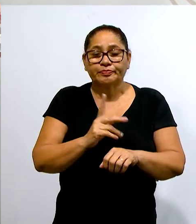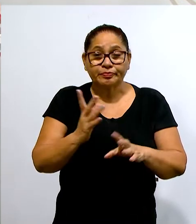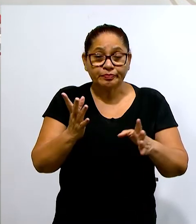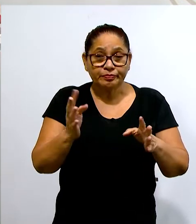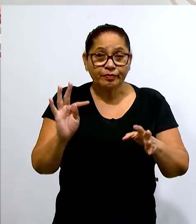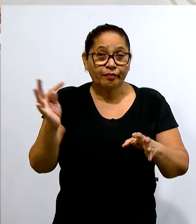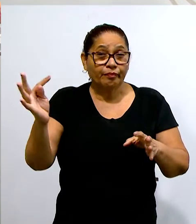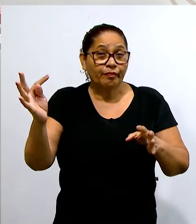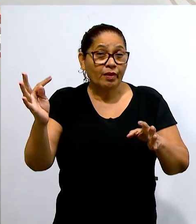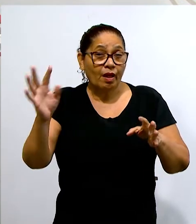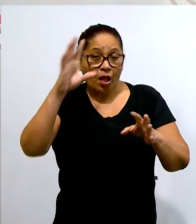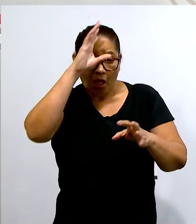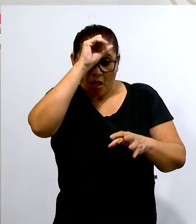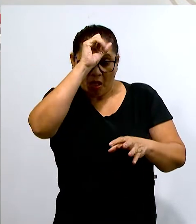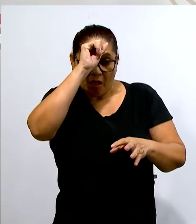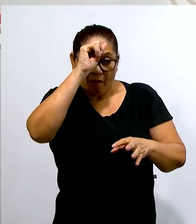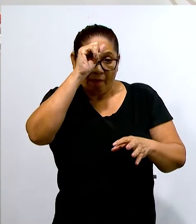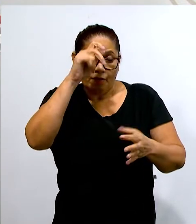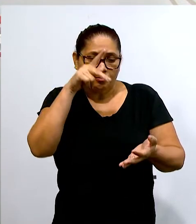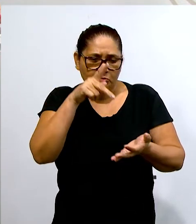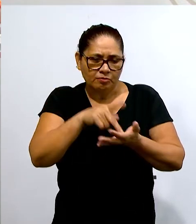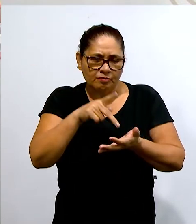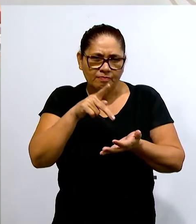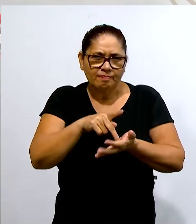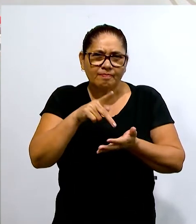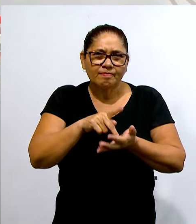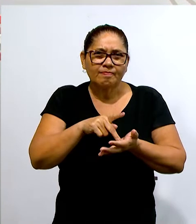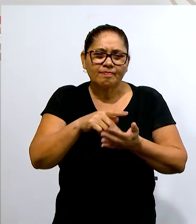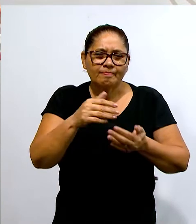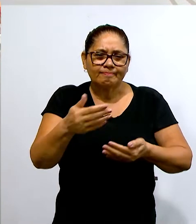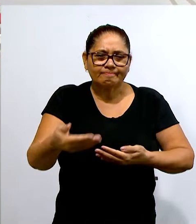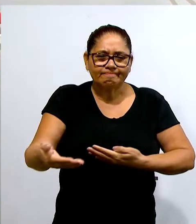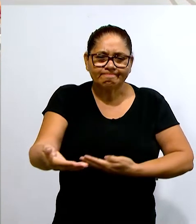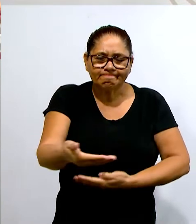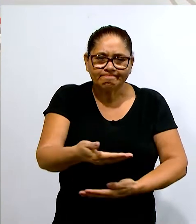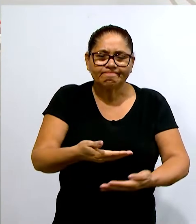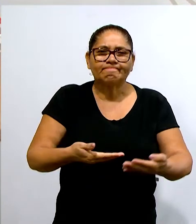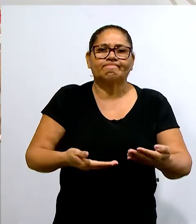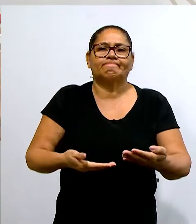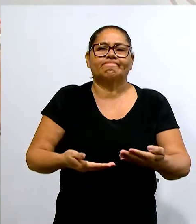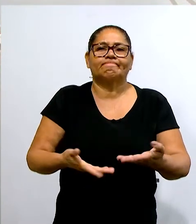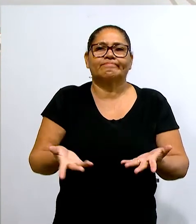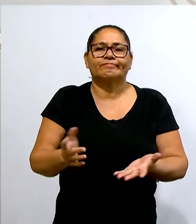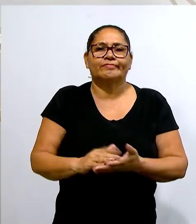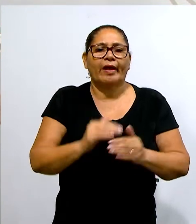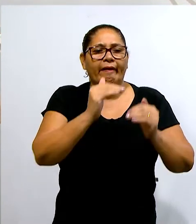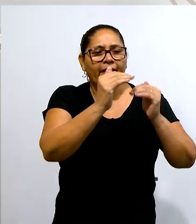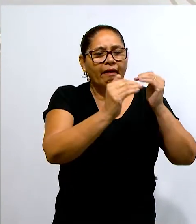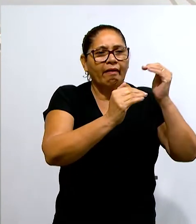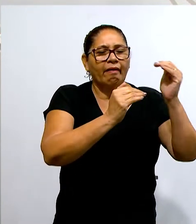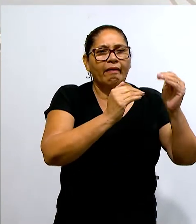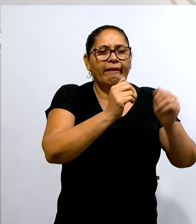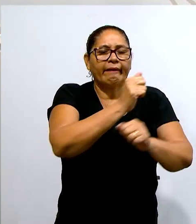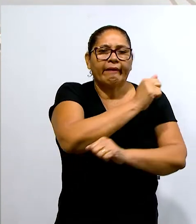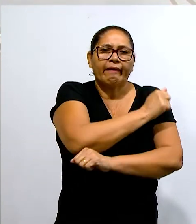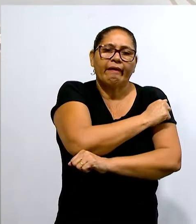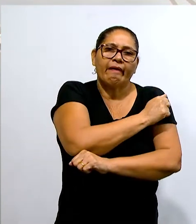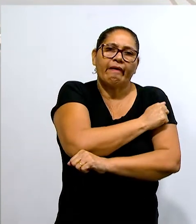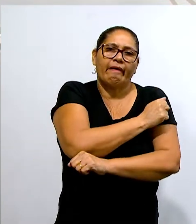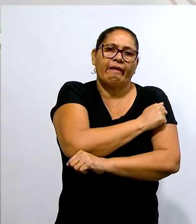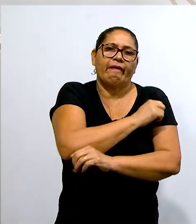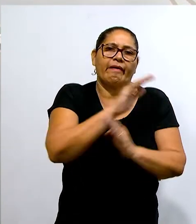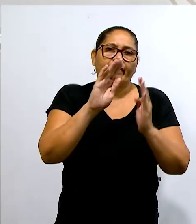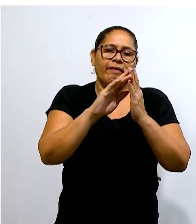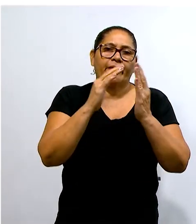é a aprendizagem mais real, mais efetiva e o envolvimento total do aluno no desenvolvimento das nossas